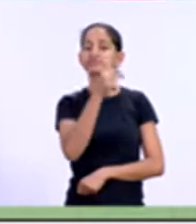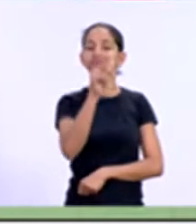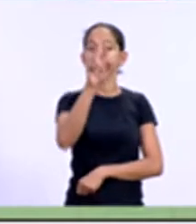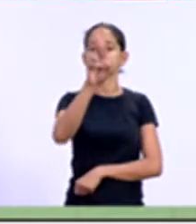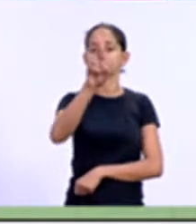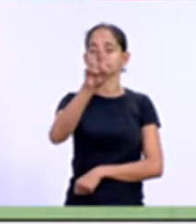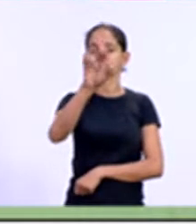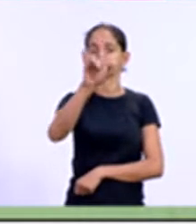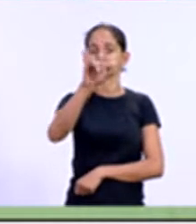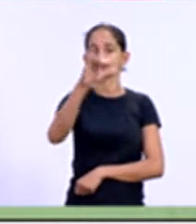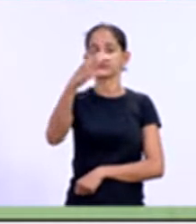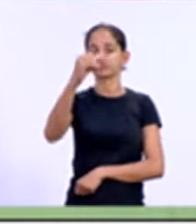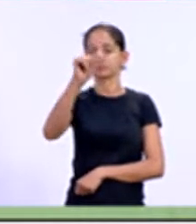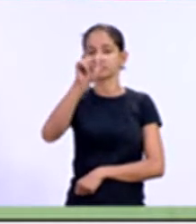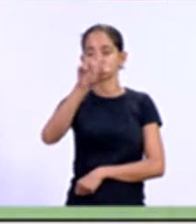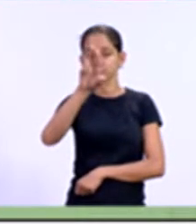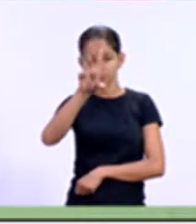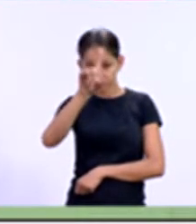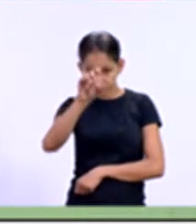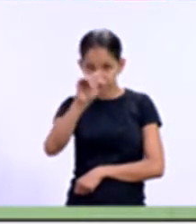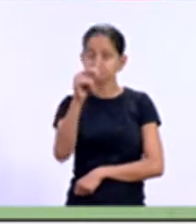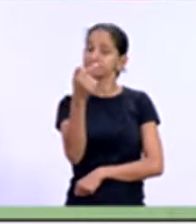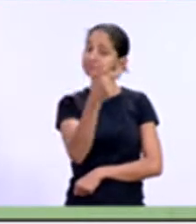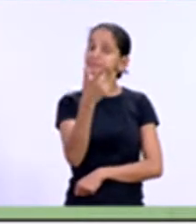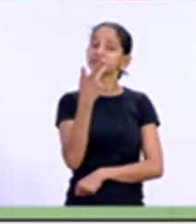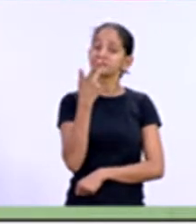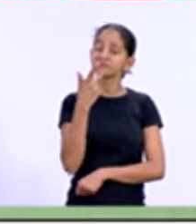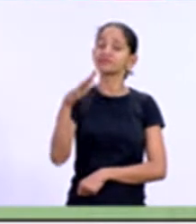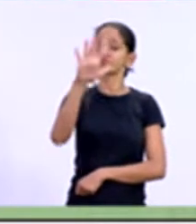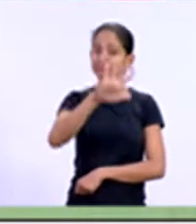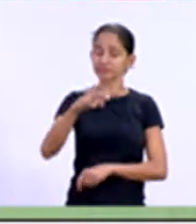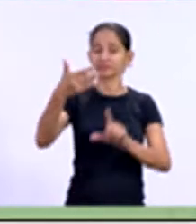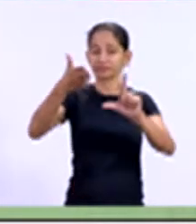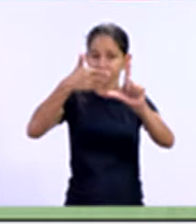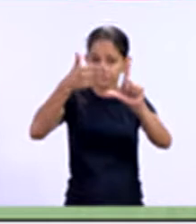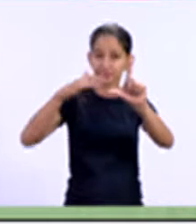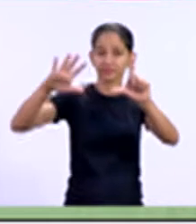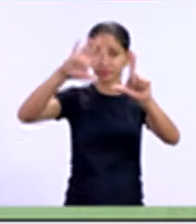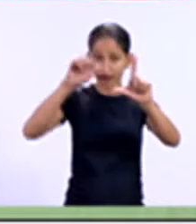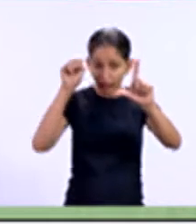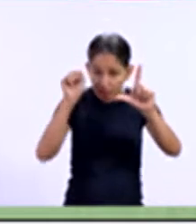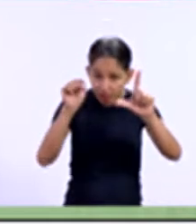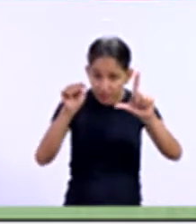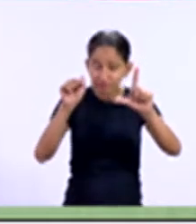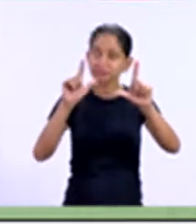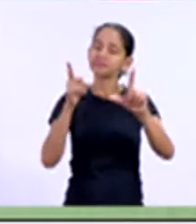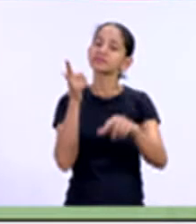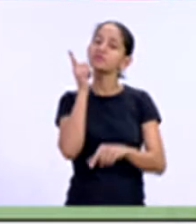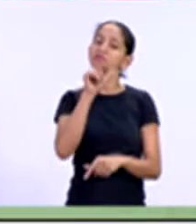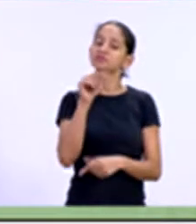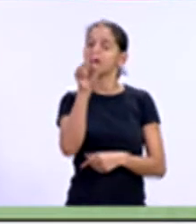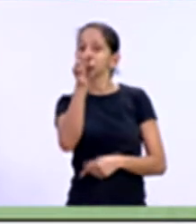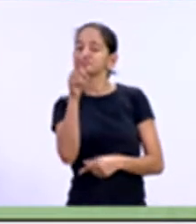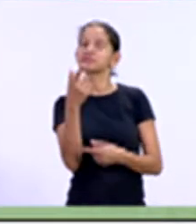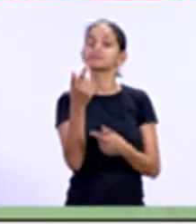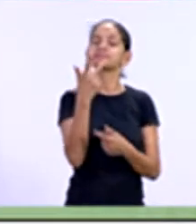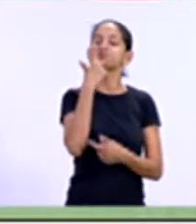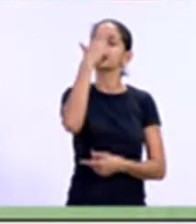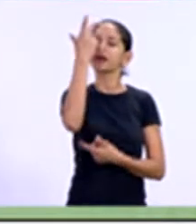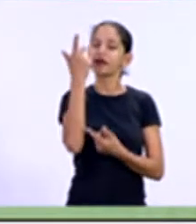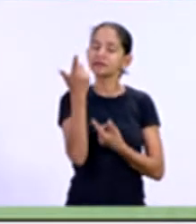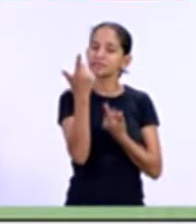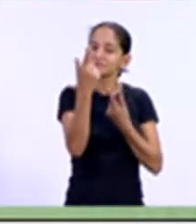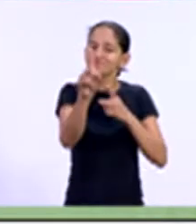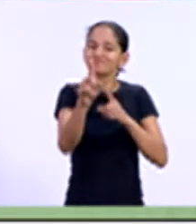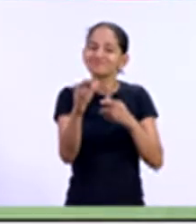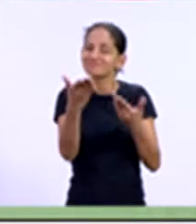Espigão do Oeste. Isso. Então o ambiente, ele permite, né, então, suscitar esse desafio